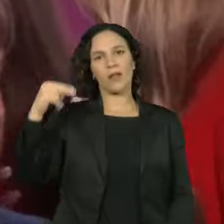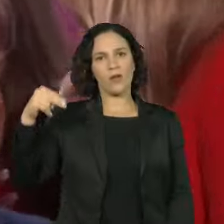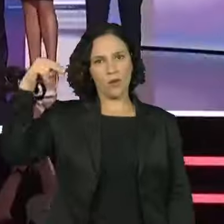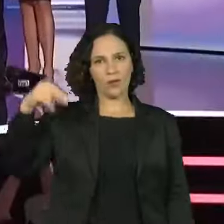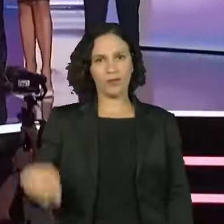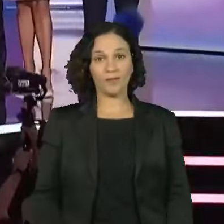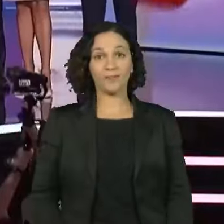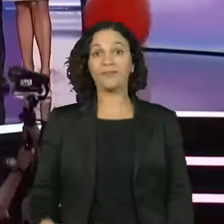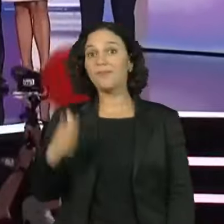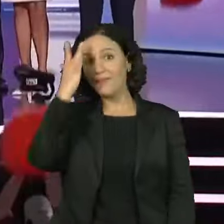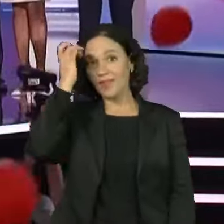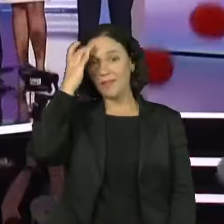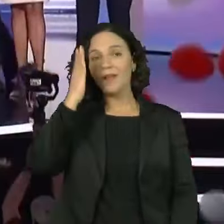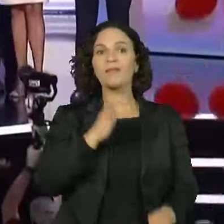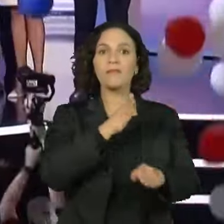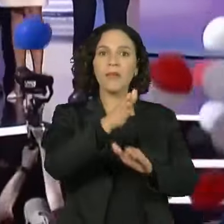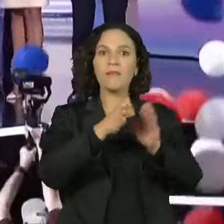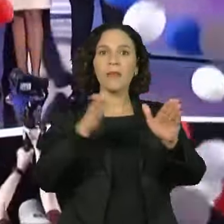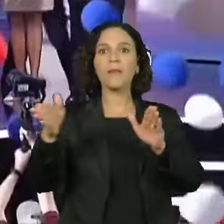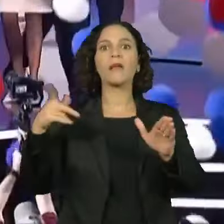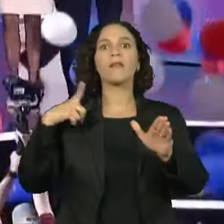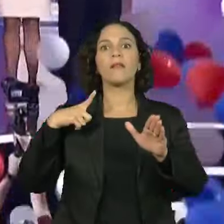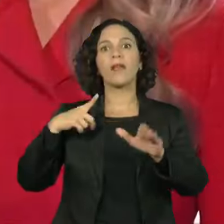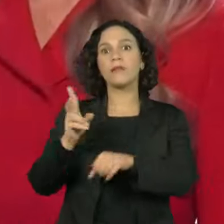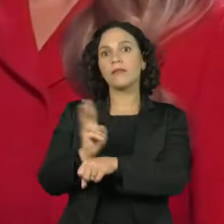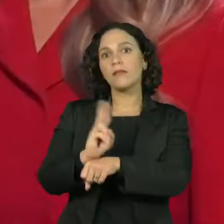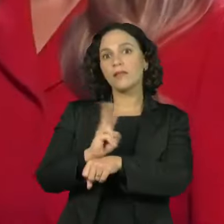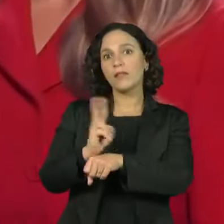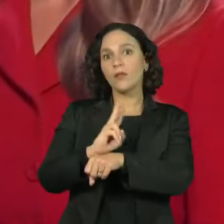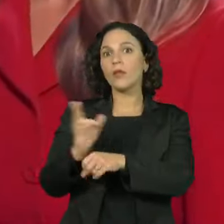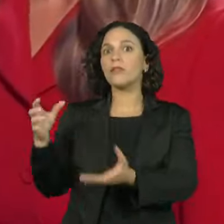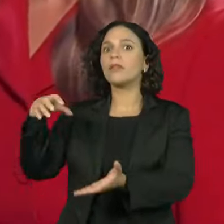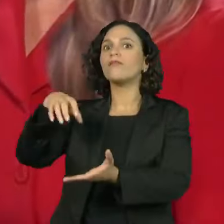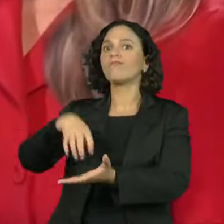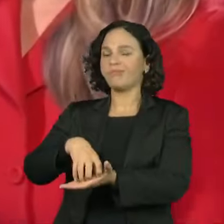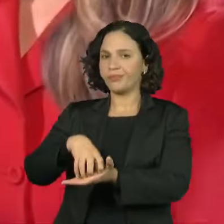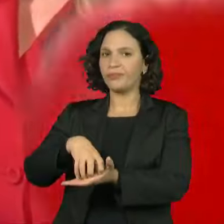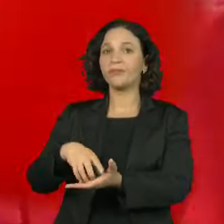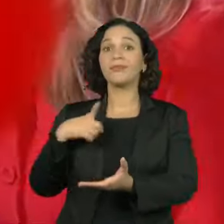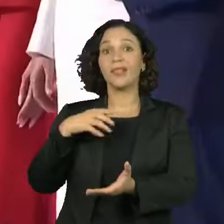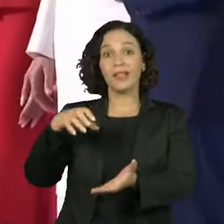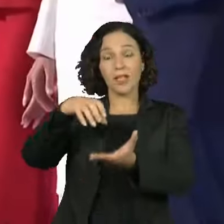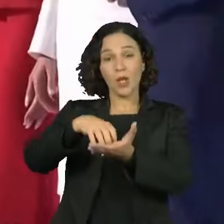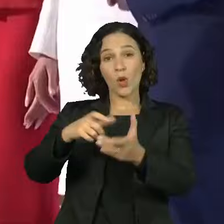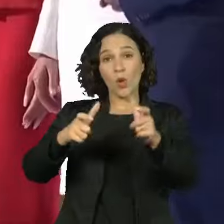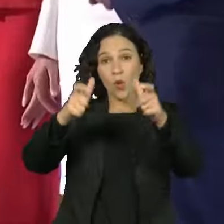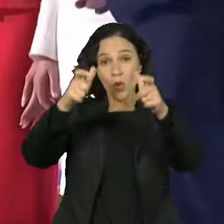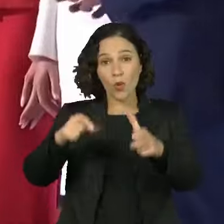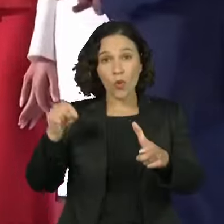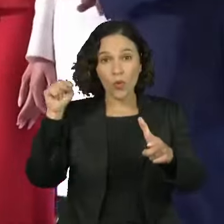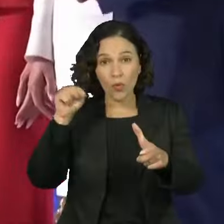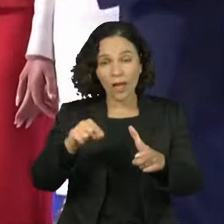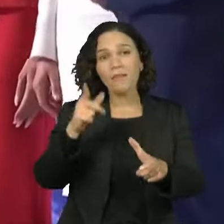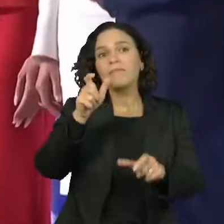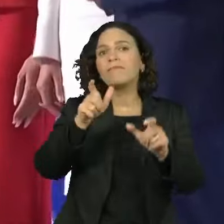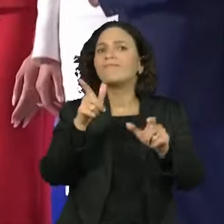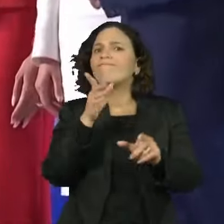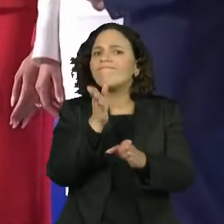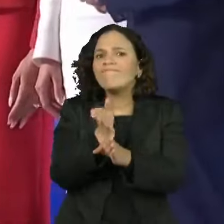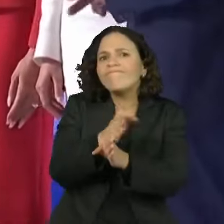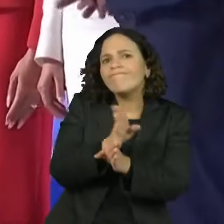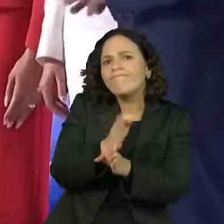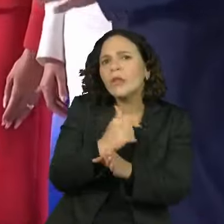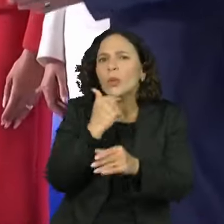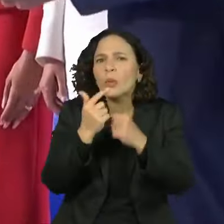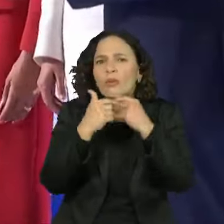comícios de campanha com a segurança reforçada no miga um dos chamados estados pêndulo os indecisos pois ora votam